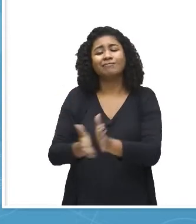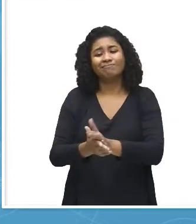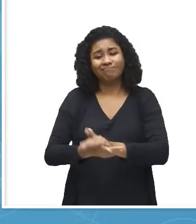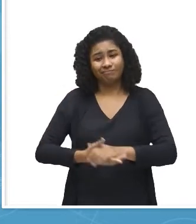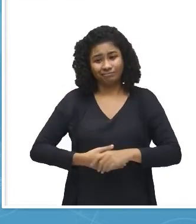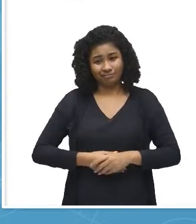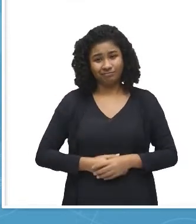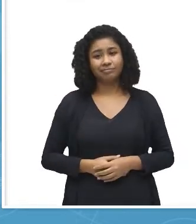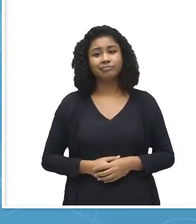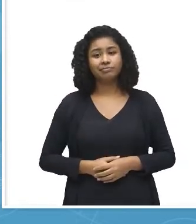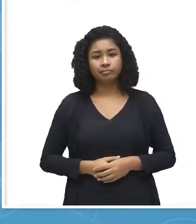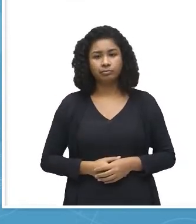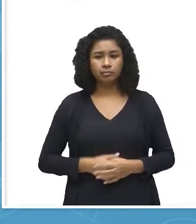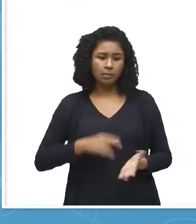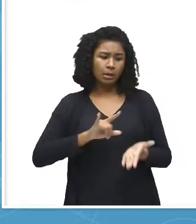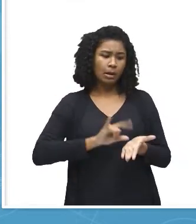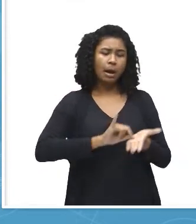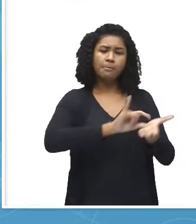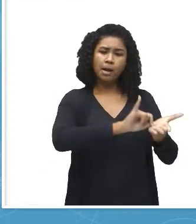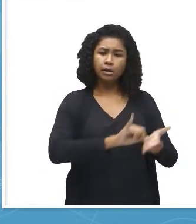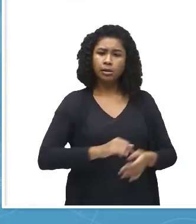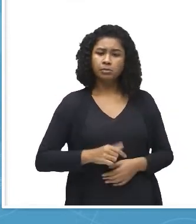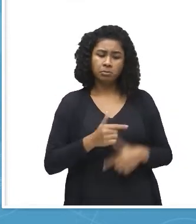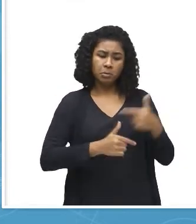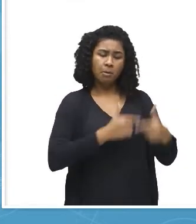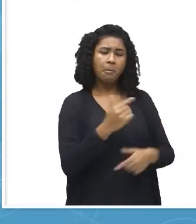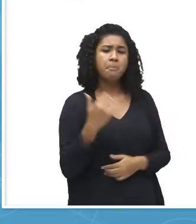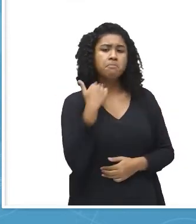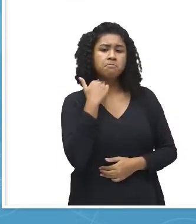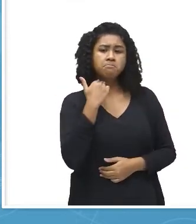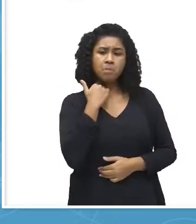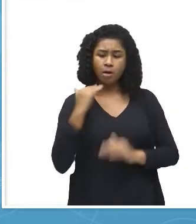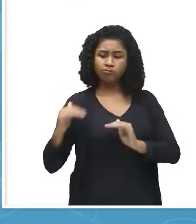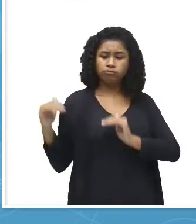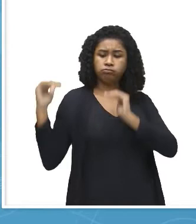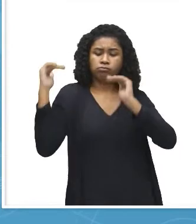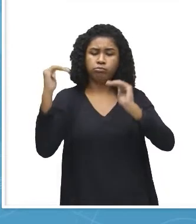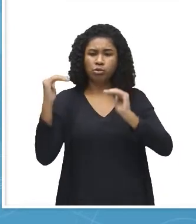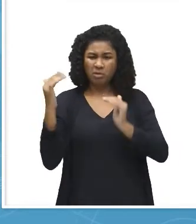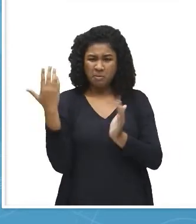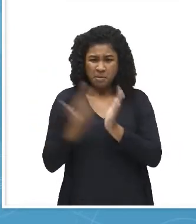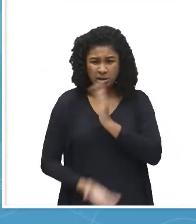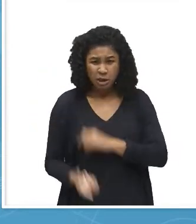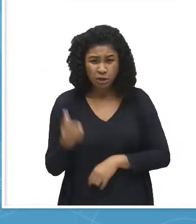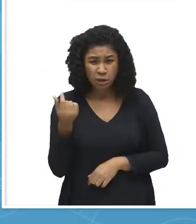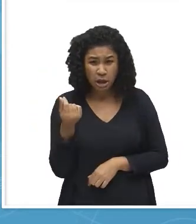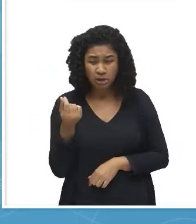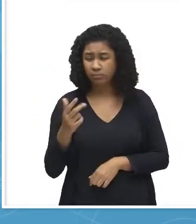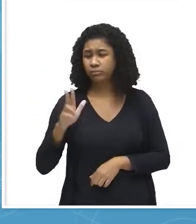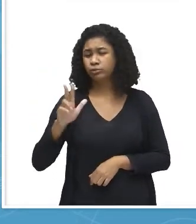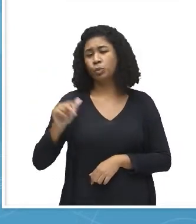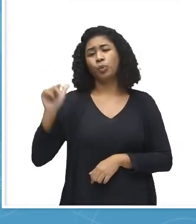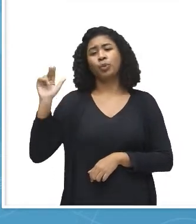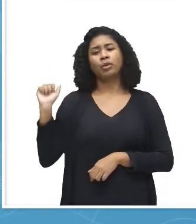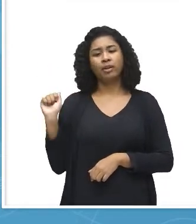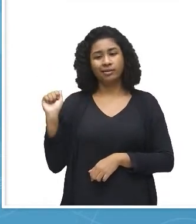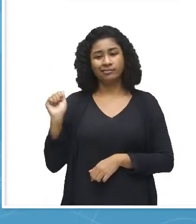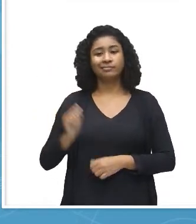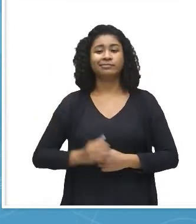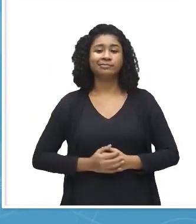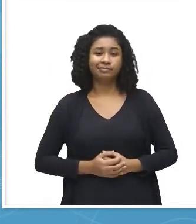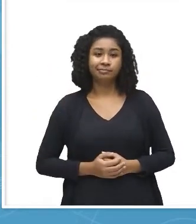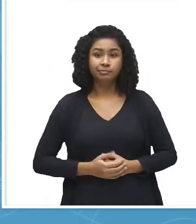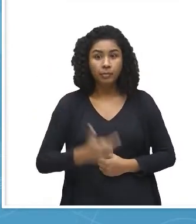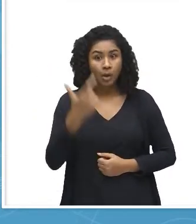capitalista, banqueiro, burguês, nunca quer perder. Vamos colocar isso na nossa cabeça aqui, nono ano.